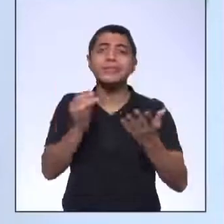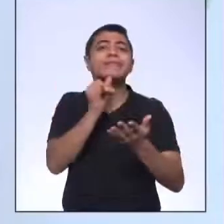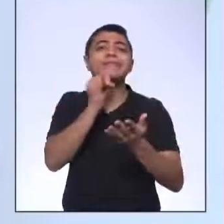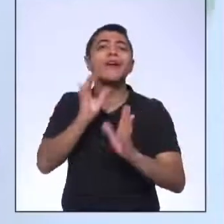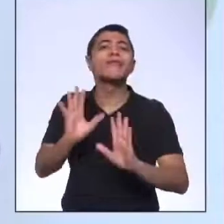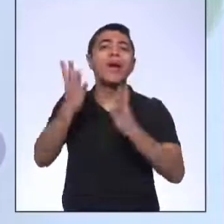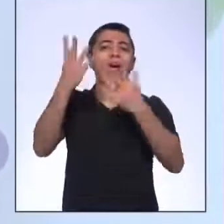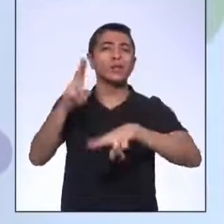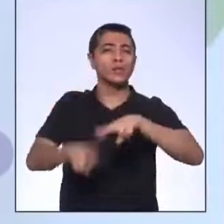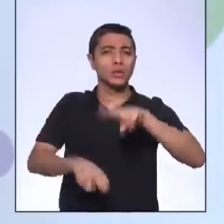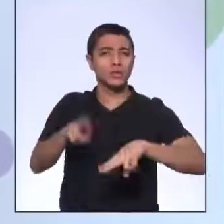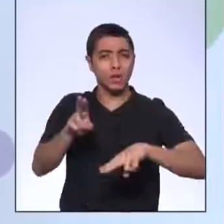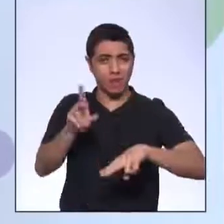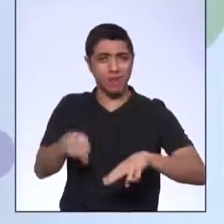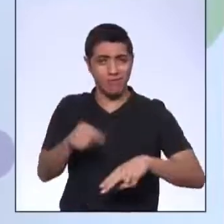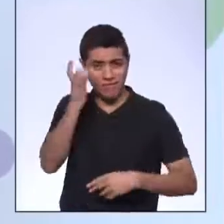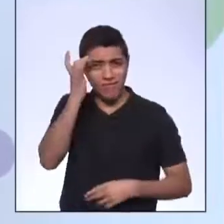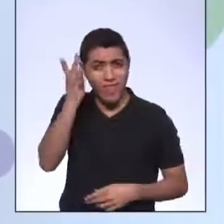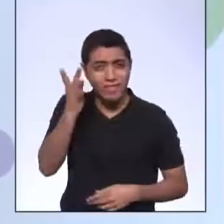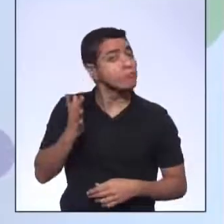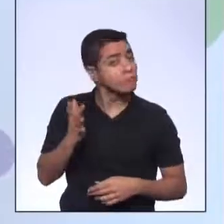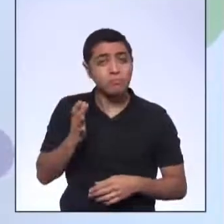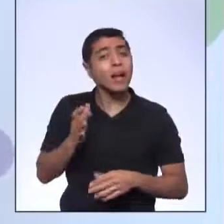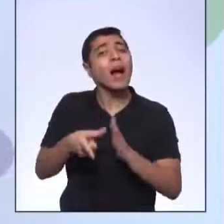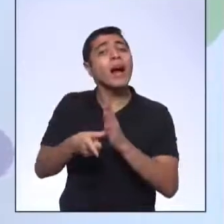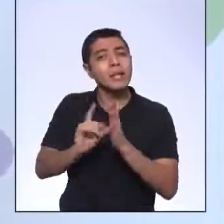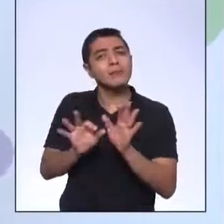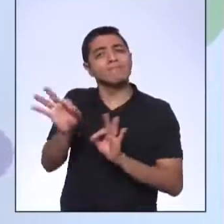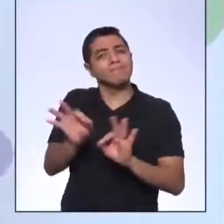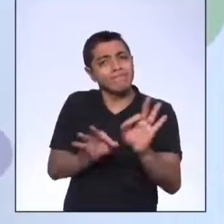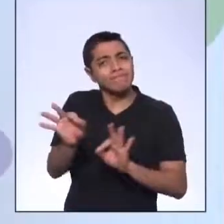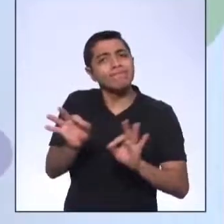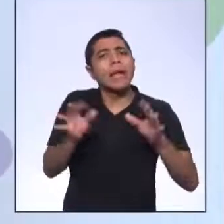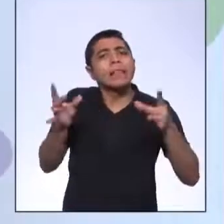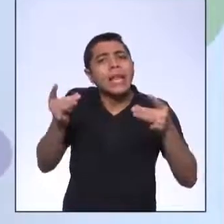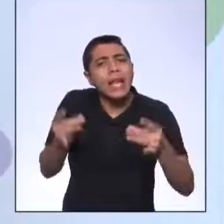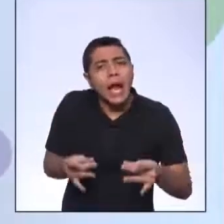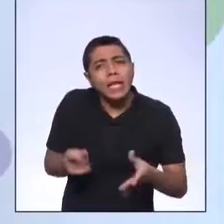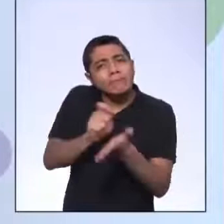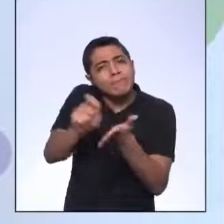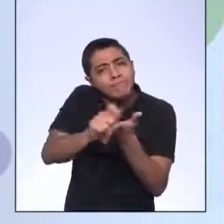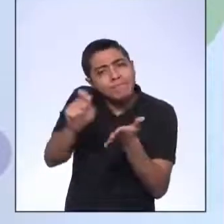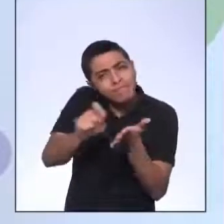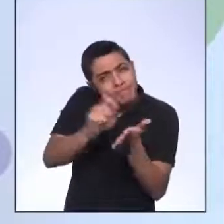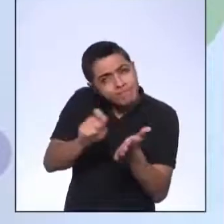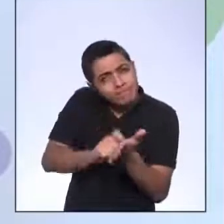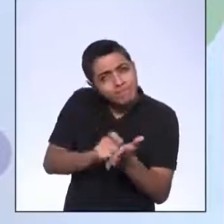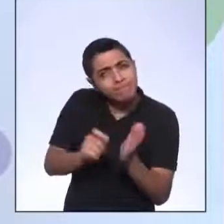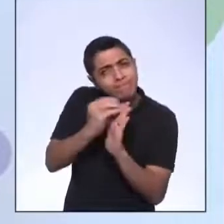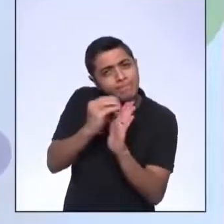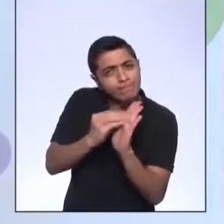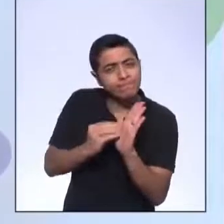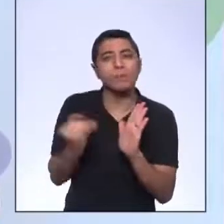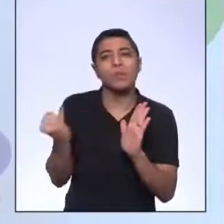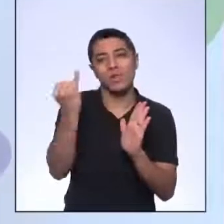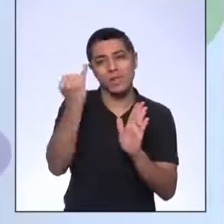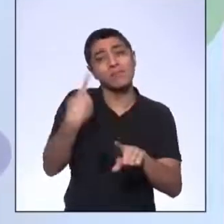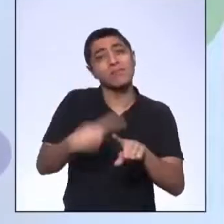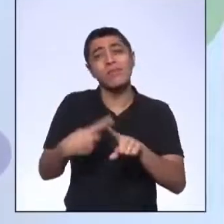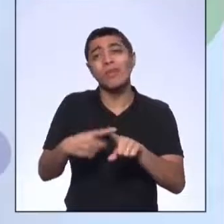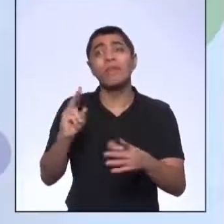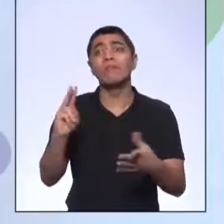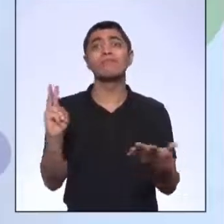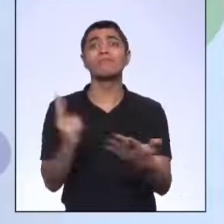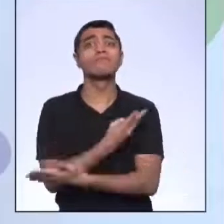né porque porque a gente tem que detalhar tudo certinho até para evitar imprevistos e daqui alguma coisa sair errada e em viabilize